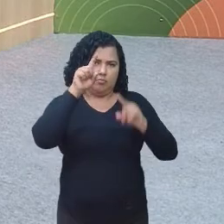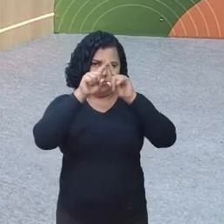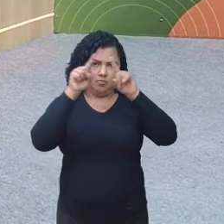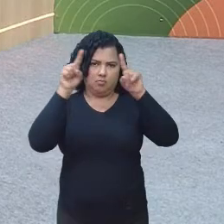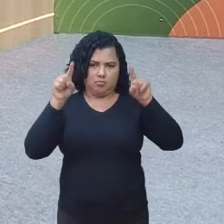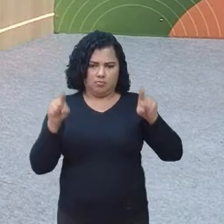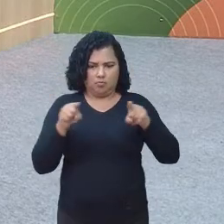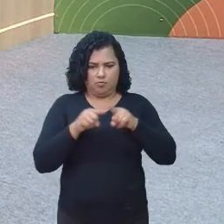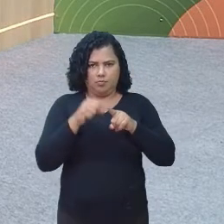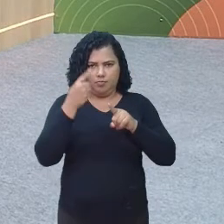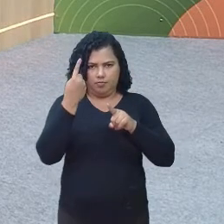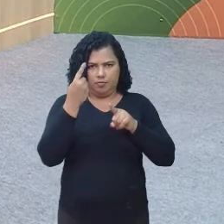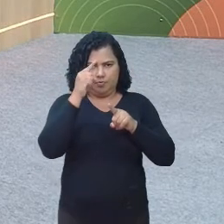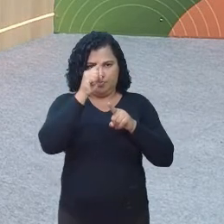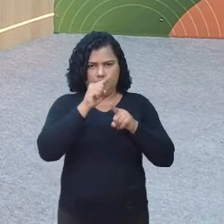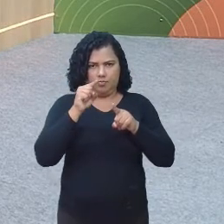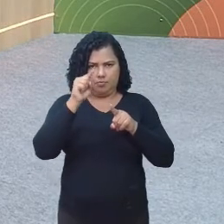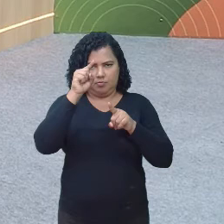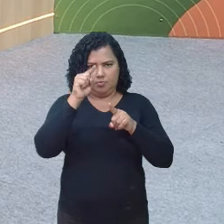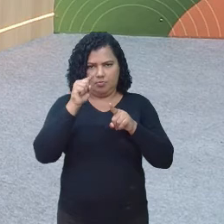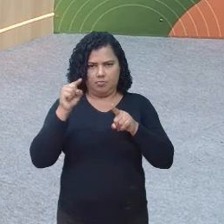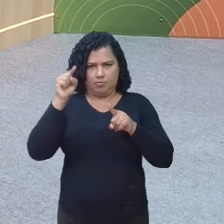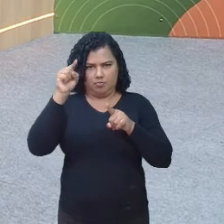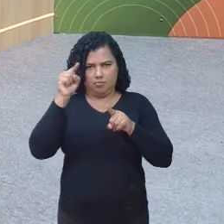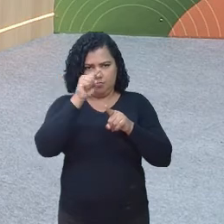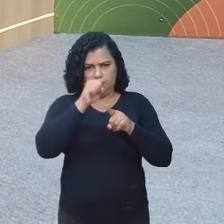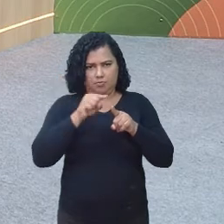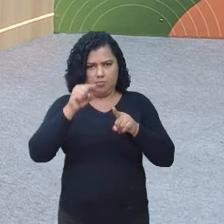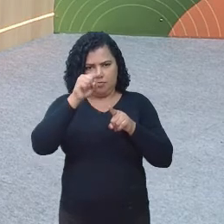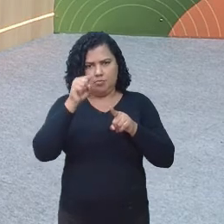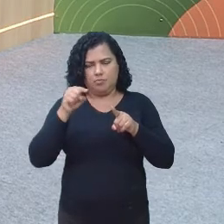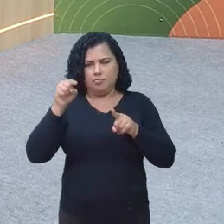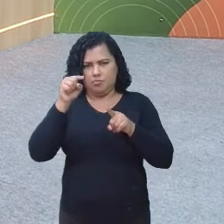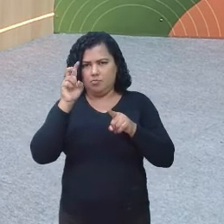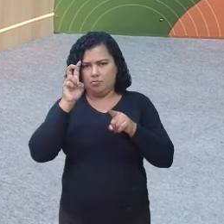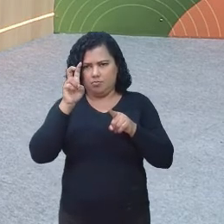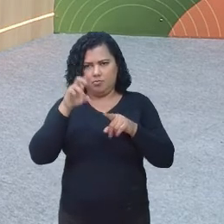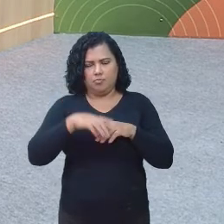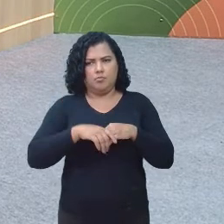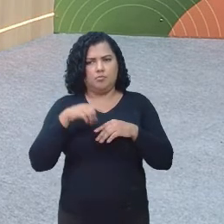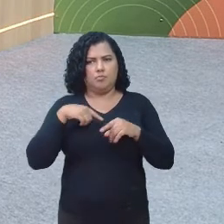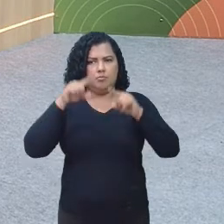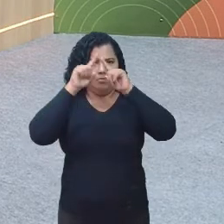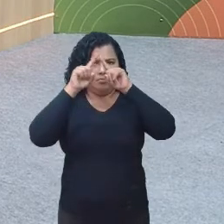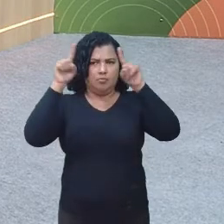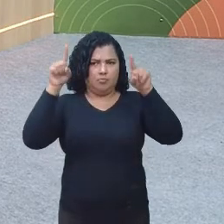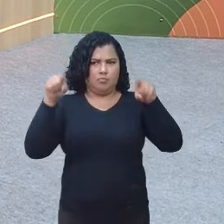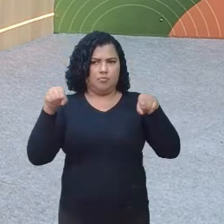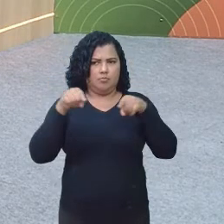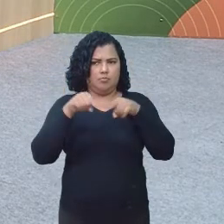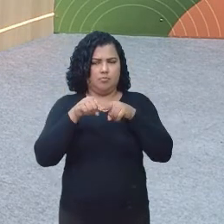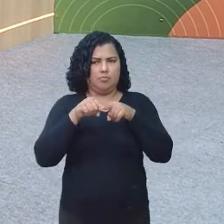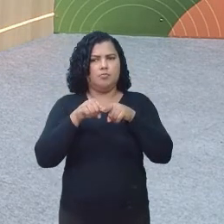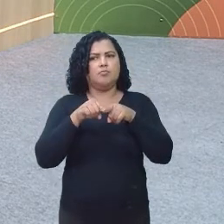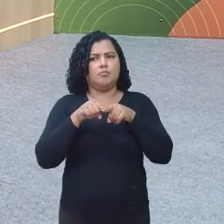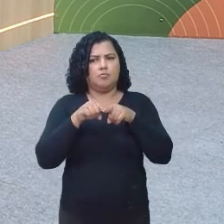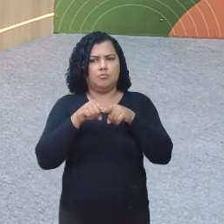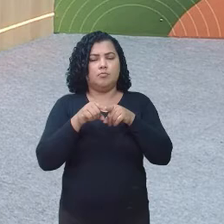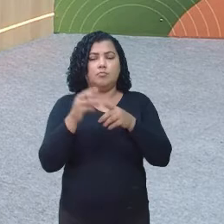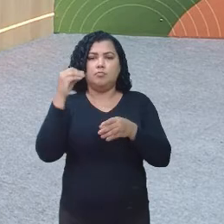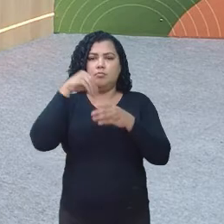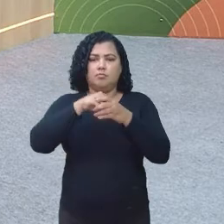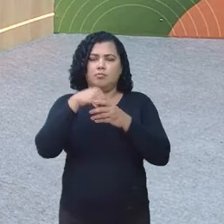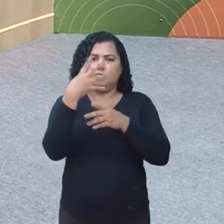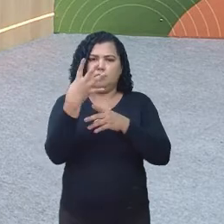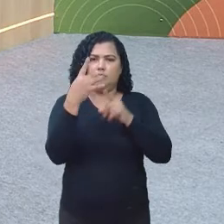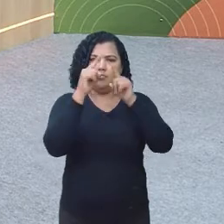compõem, e eu vou observar o seguinte, olha, observe que esse quadrado aí maior, que ele é composto por 4 quadrados menores, observe